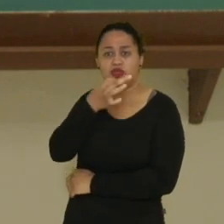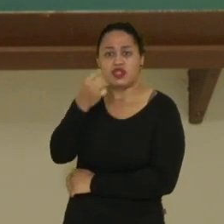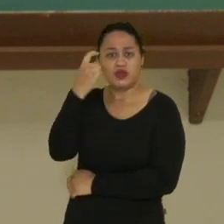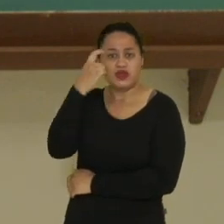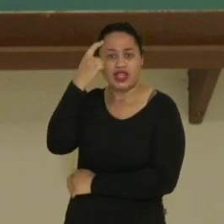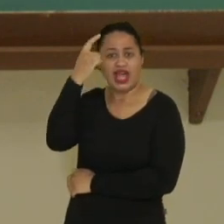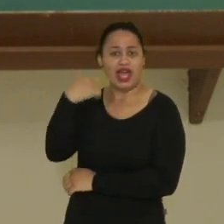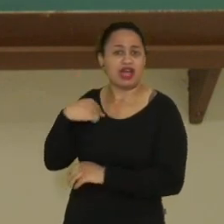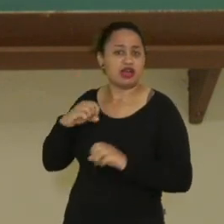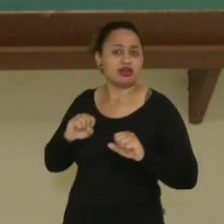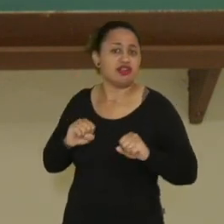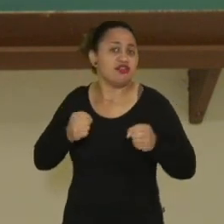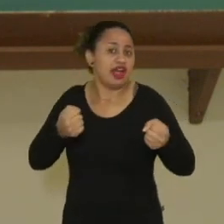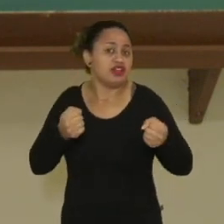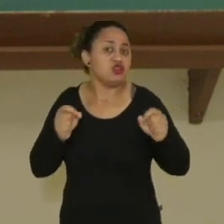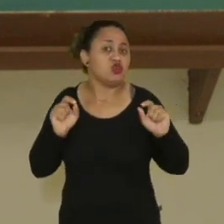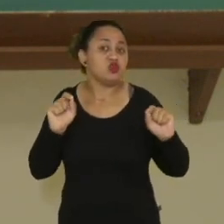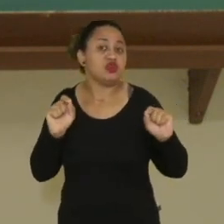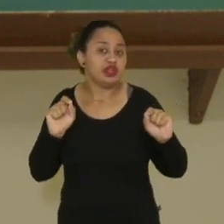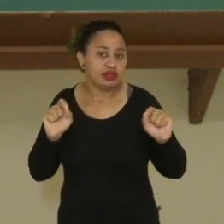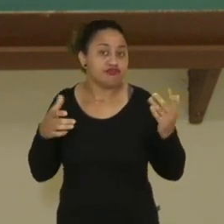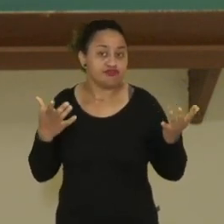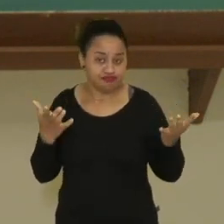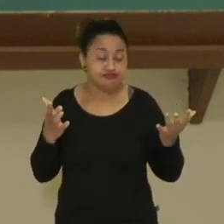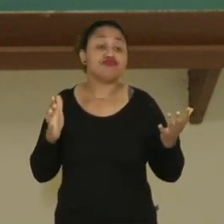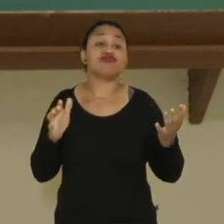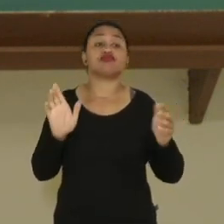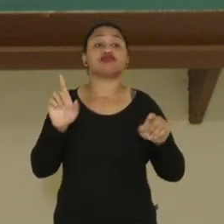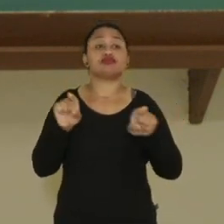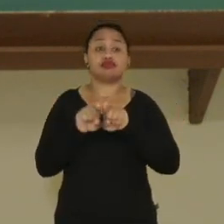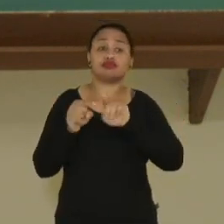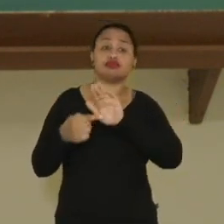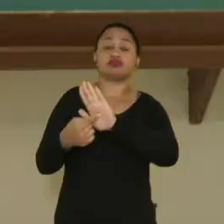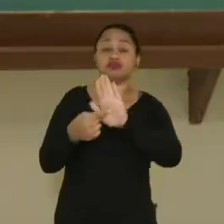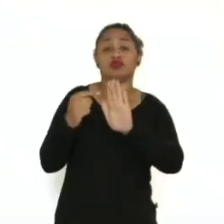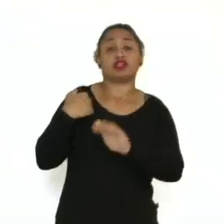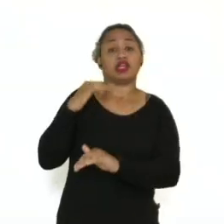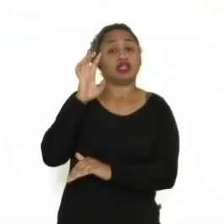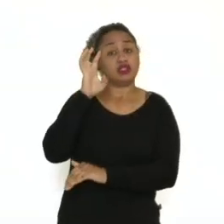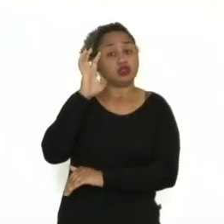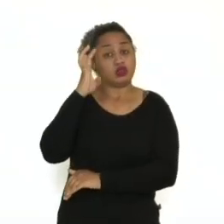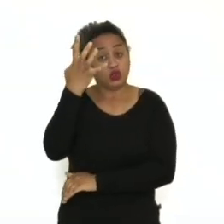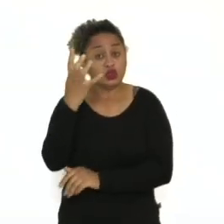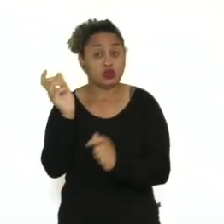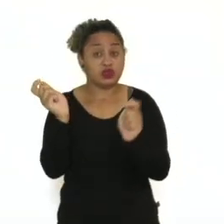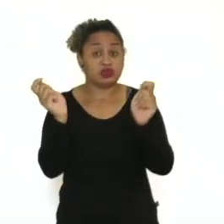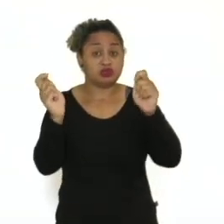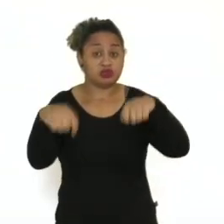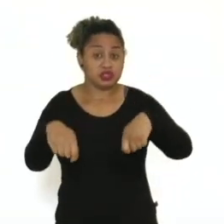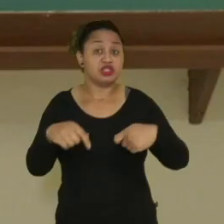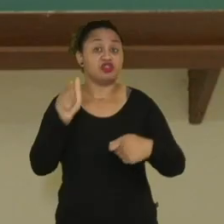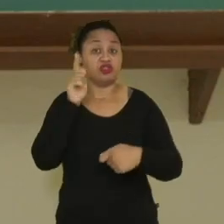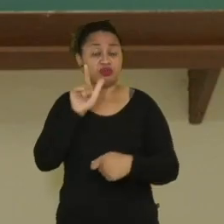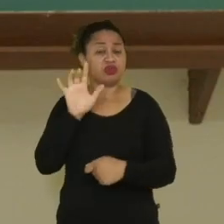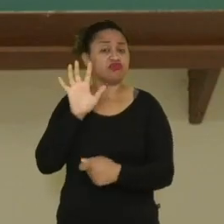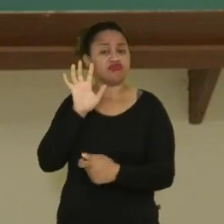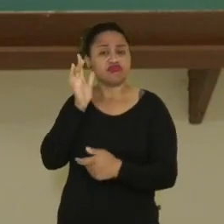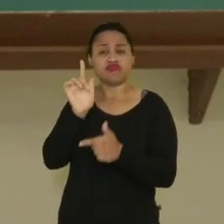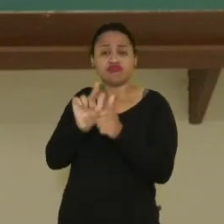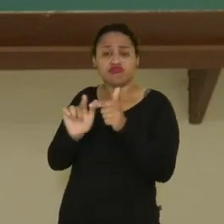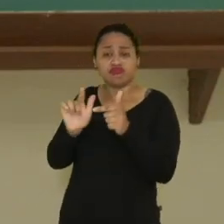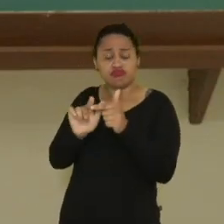assunto, né? Aí o quê? Apresentar soluções viáveis para resolver o problema que você